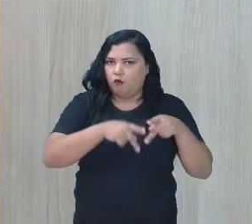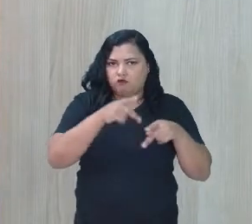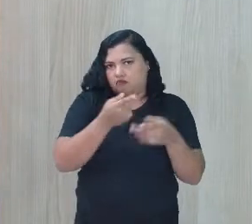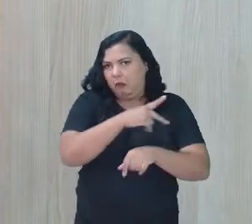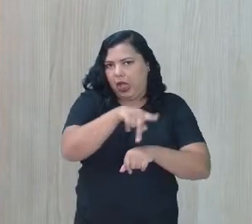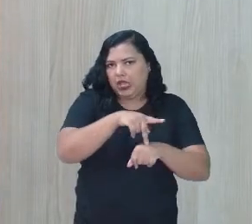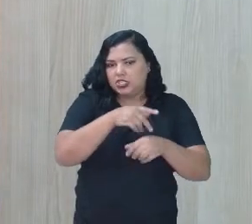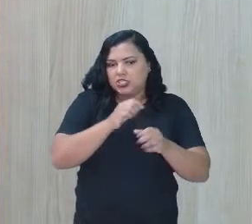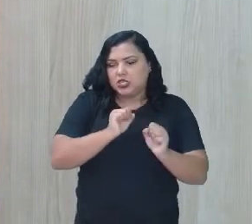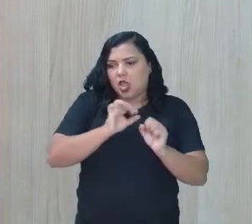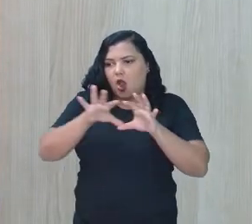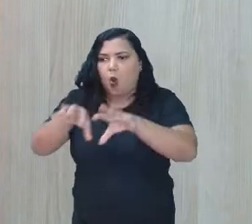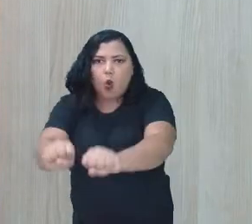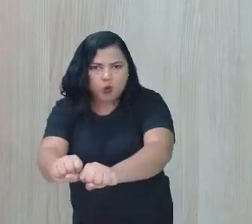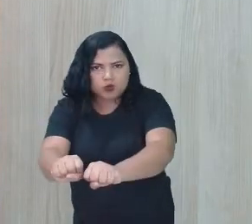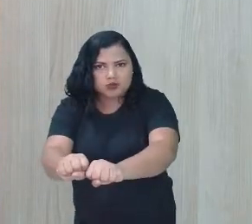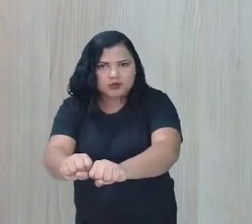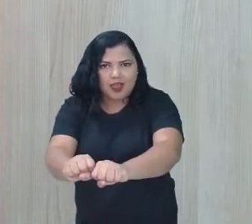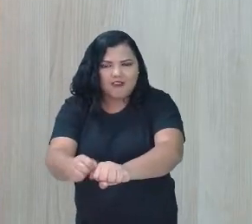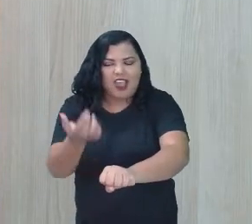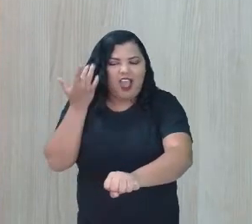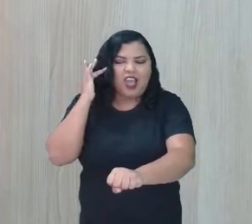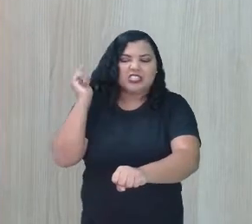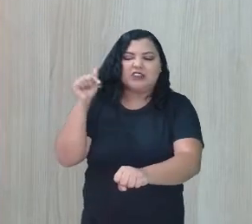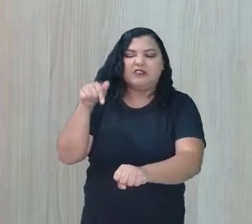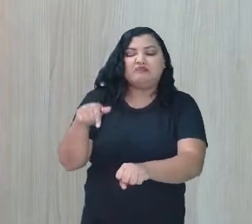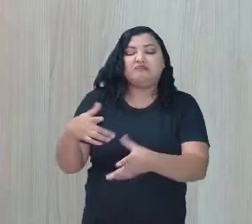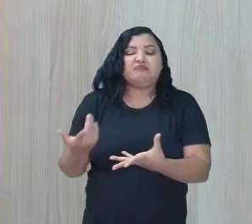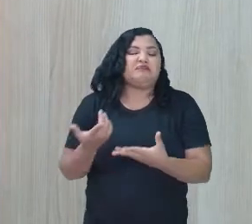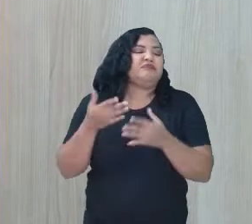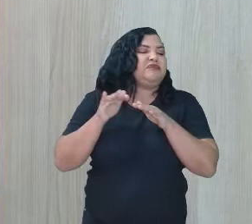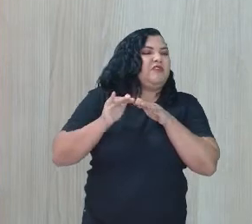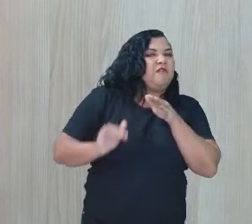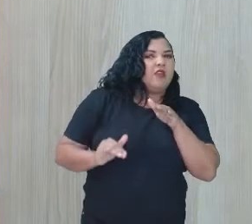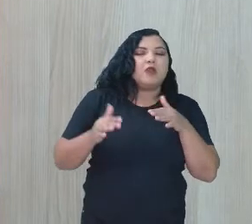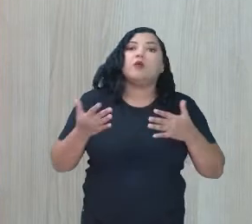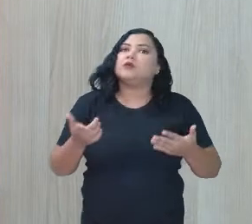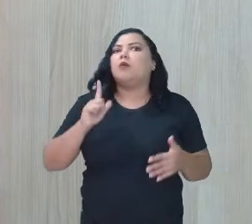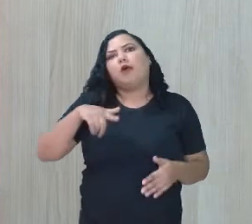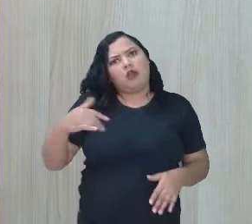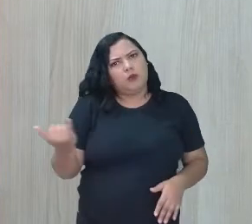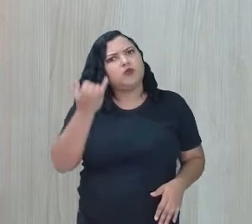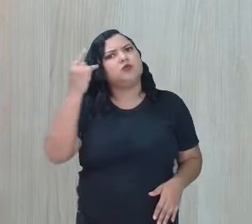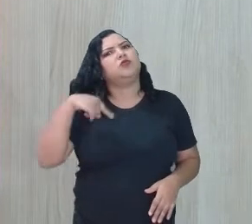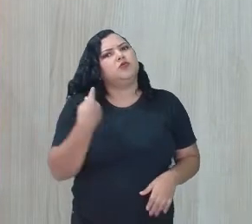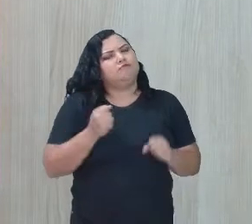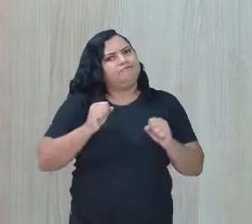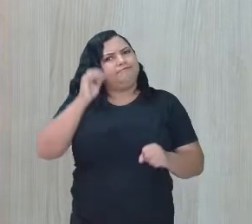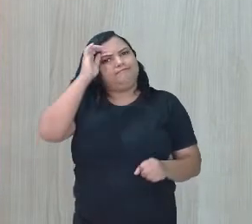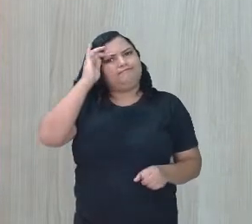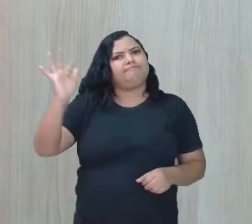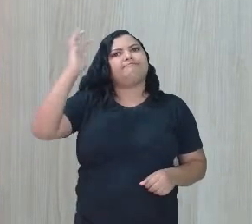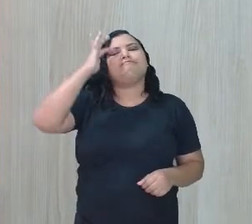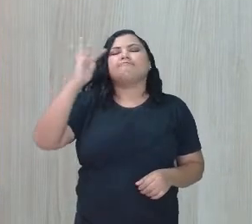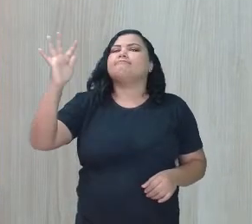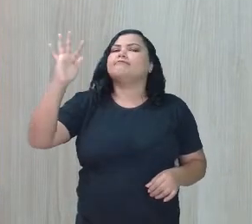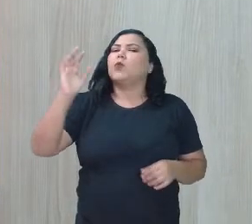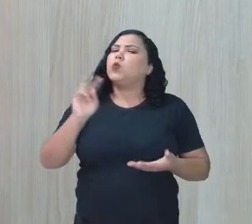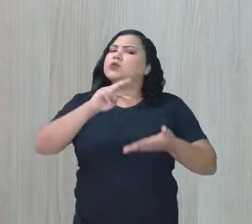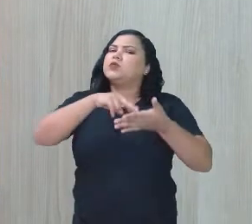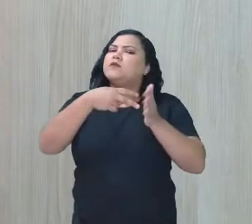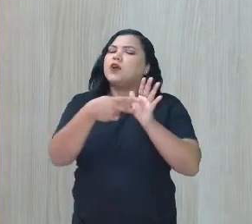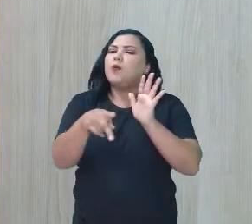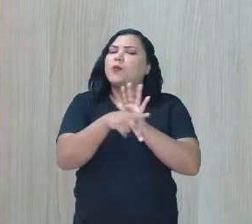desprezo, né, violentando-os. Né? Então é importante que a gente possa fazer essa reflexão sobre essa ideia de